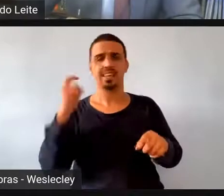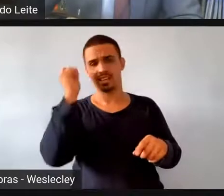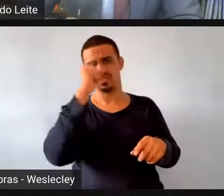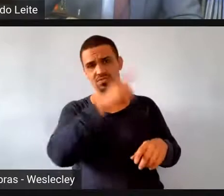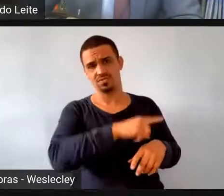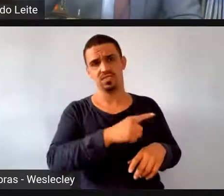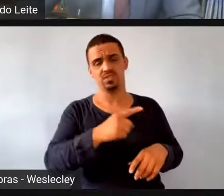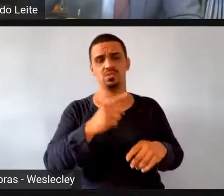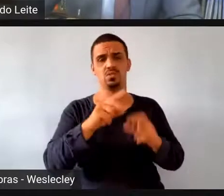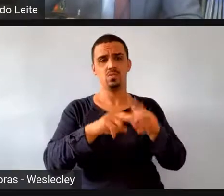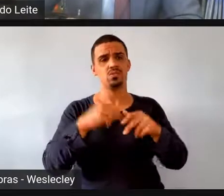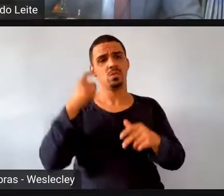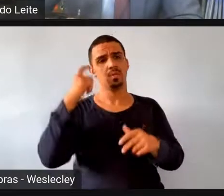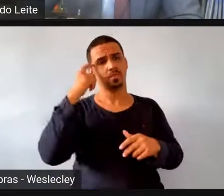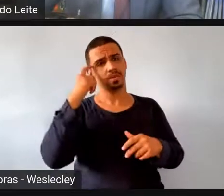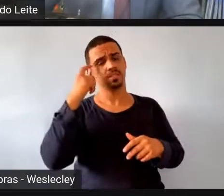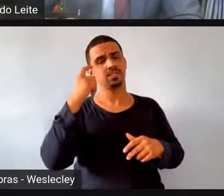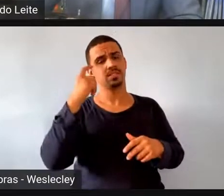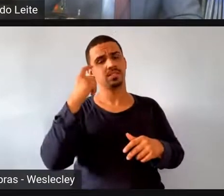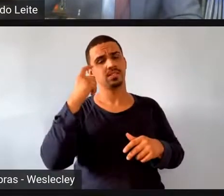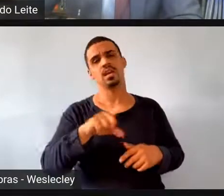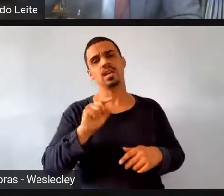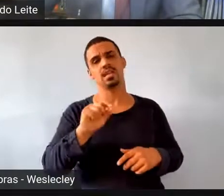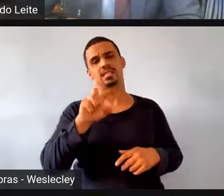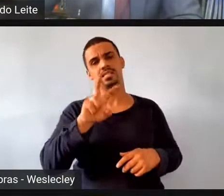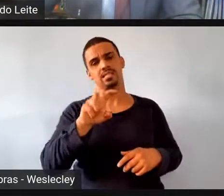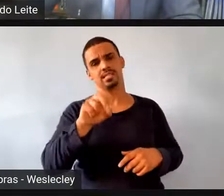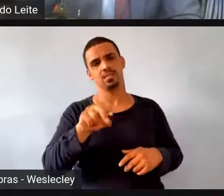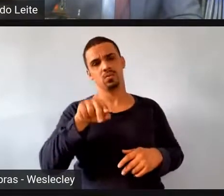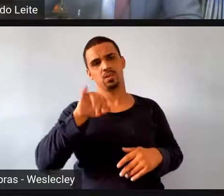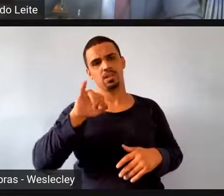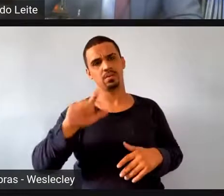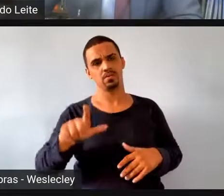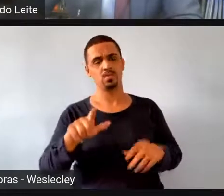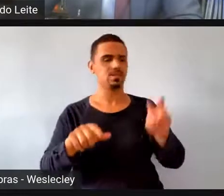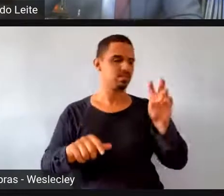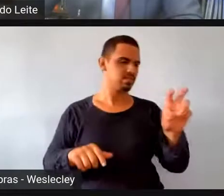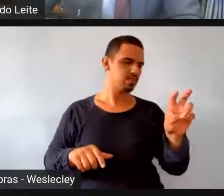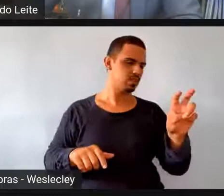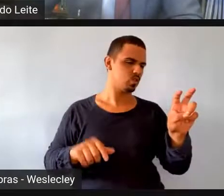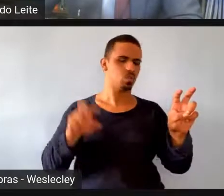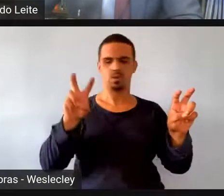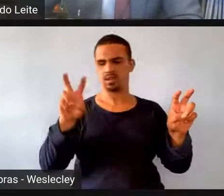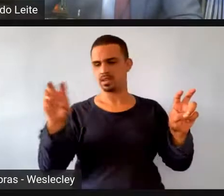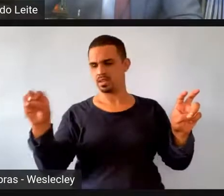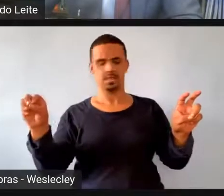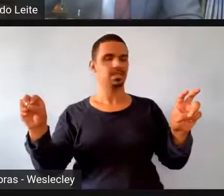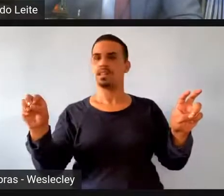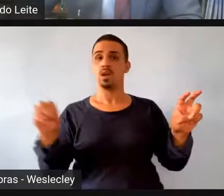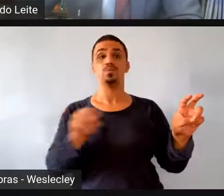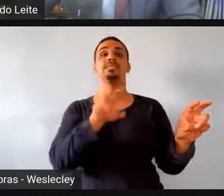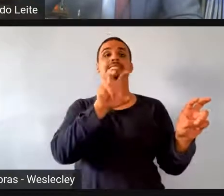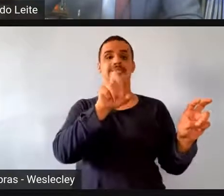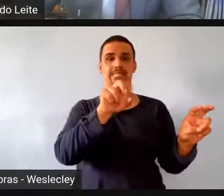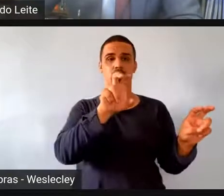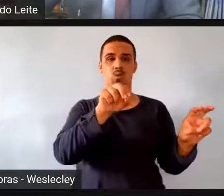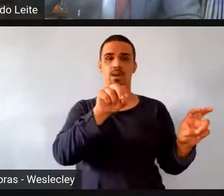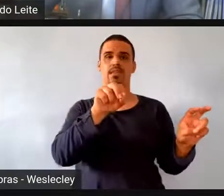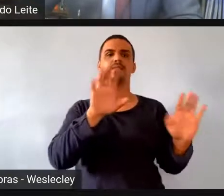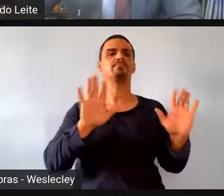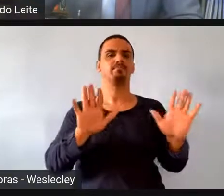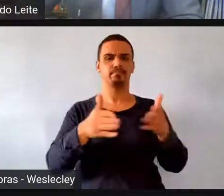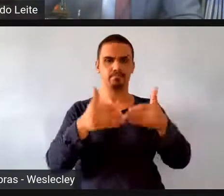pensei nos 50 mil como esse número mágico. Nem 5, nem 500. 50. E você tem um mercado